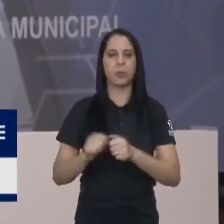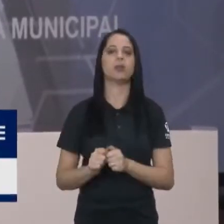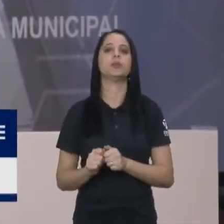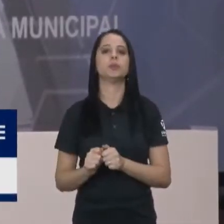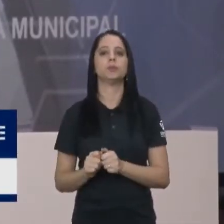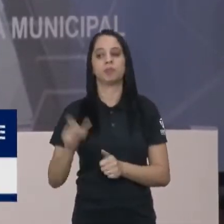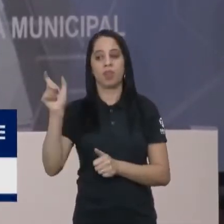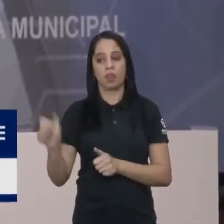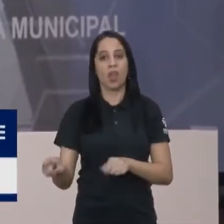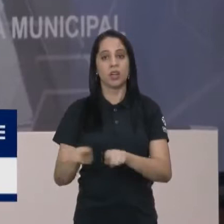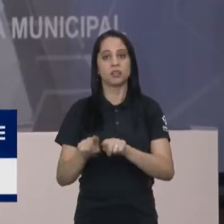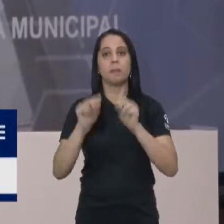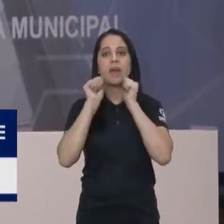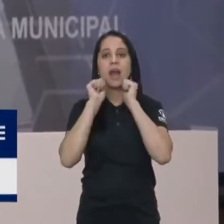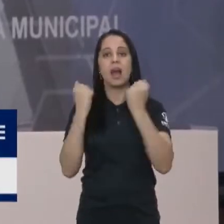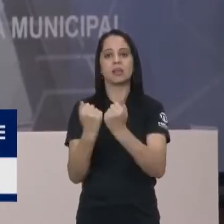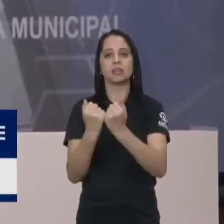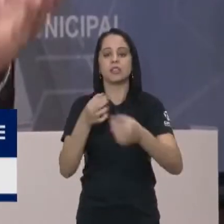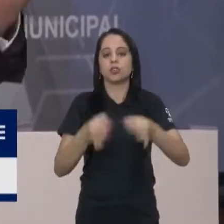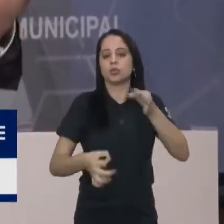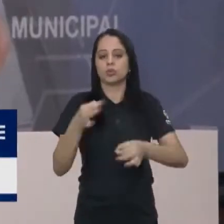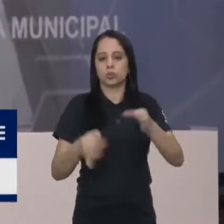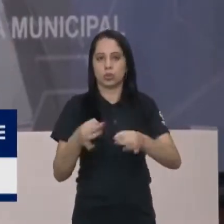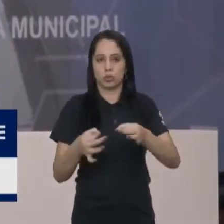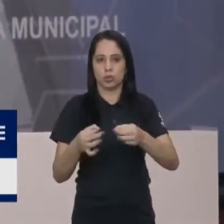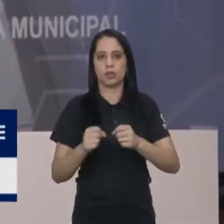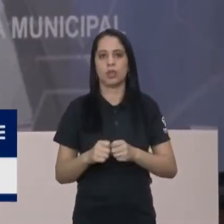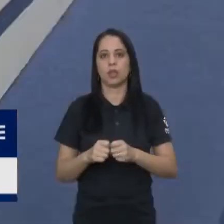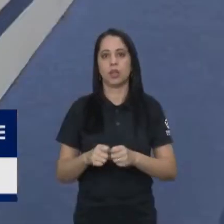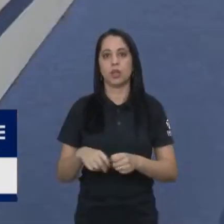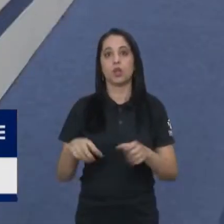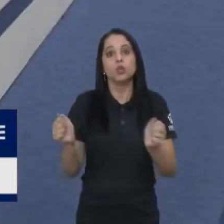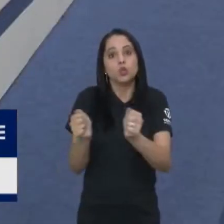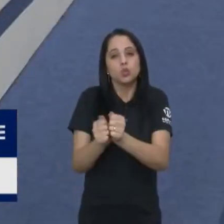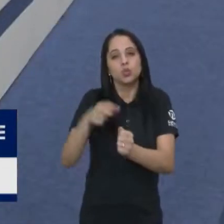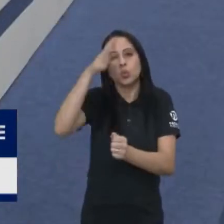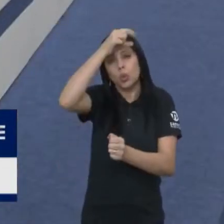jurídico com o então prefeito Eduardo Cury.